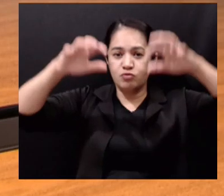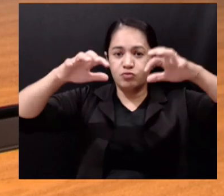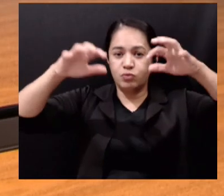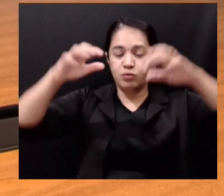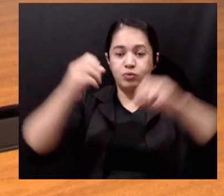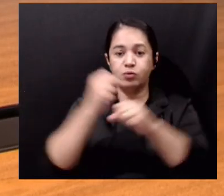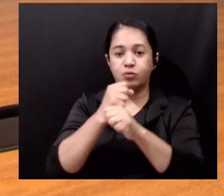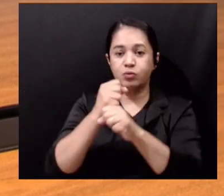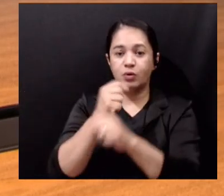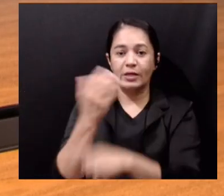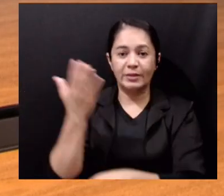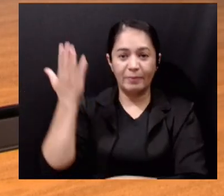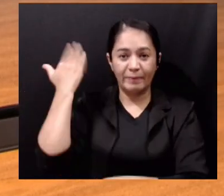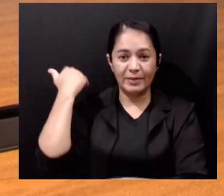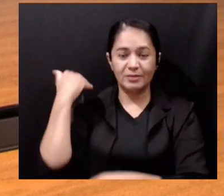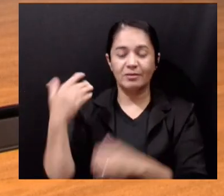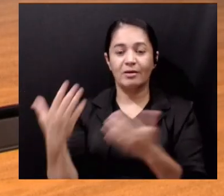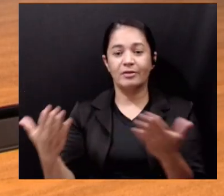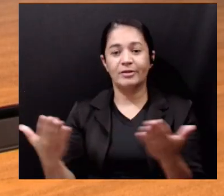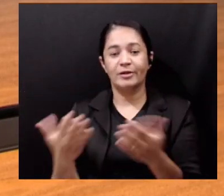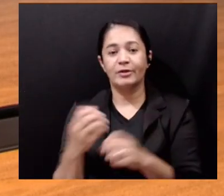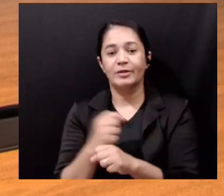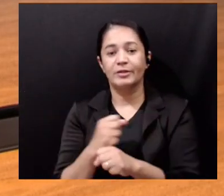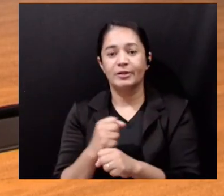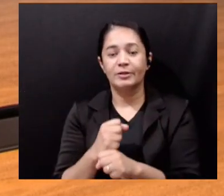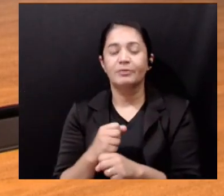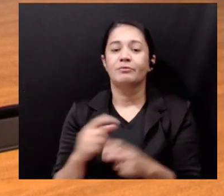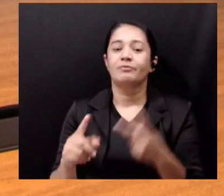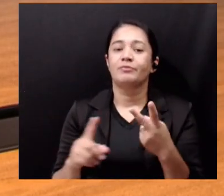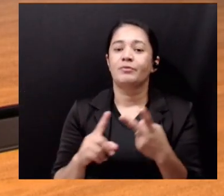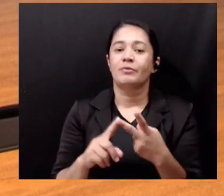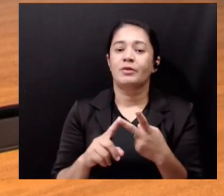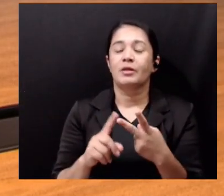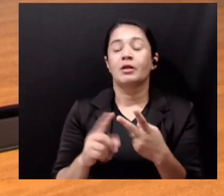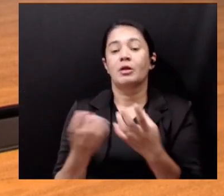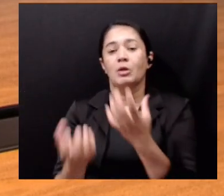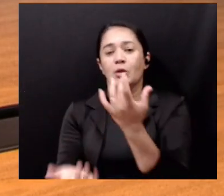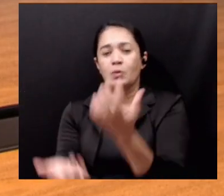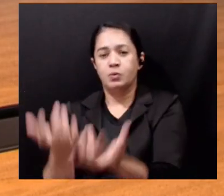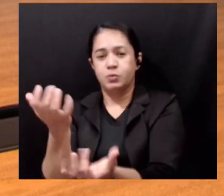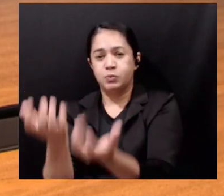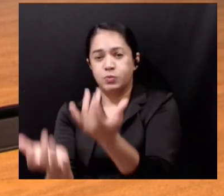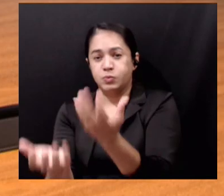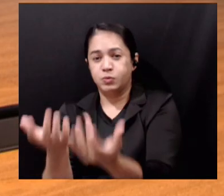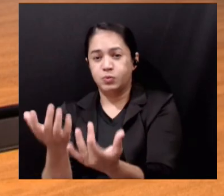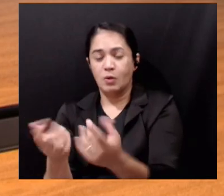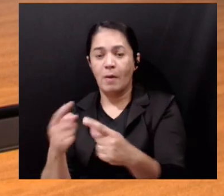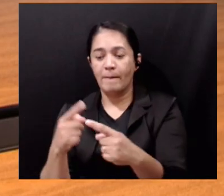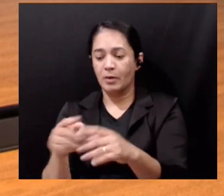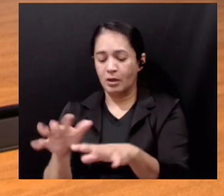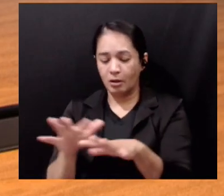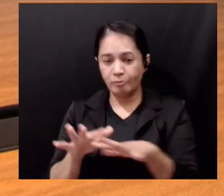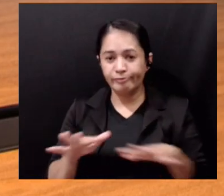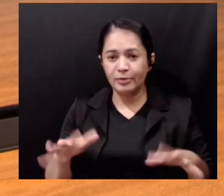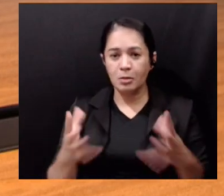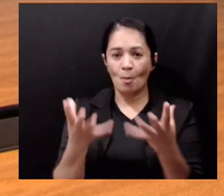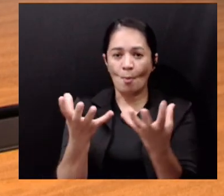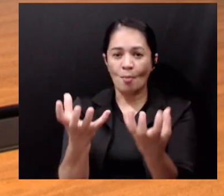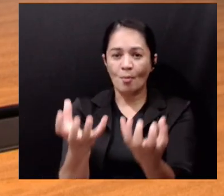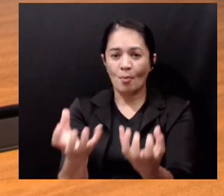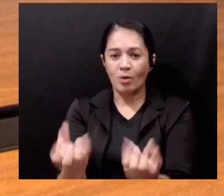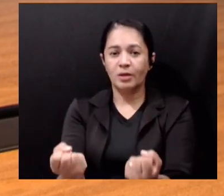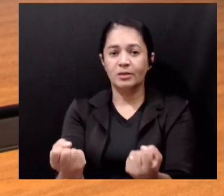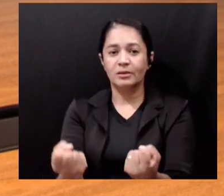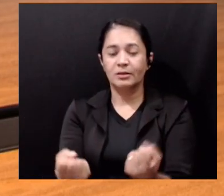São Paulo recentemente, o incêndios, secas cada vez mais... esses dias mesmo estava